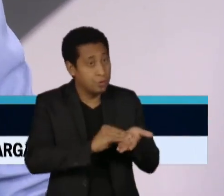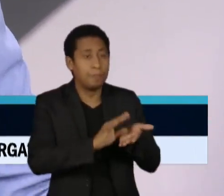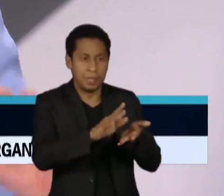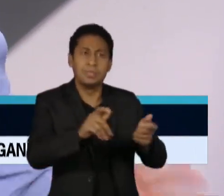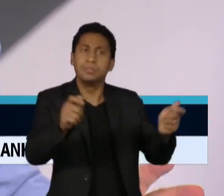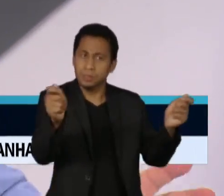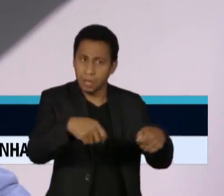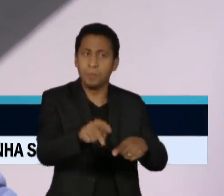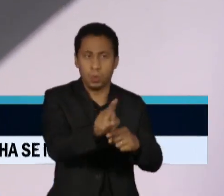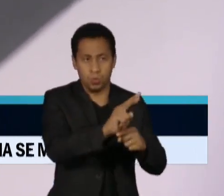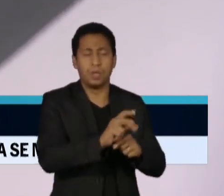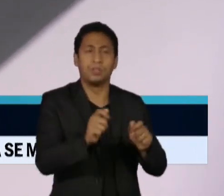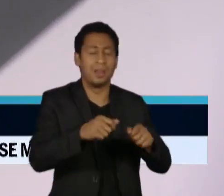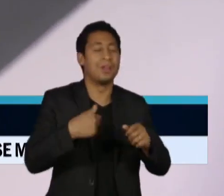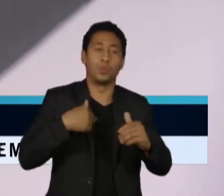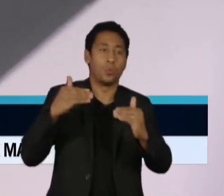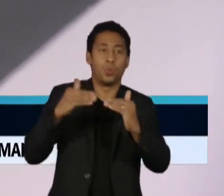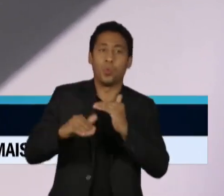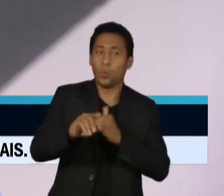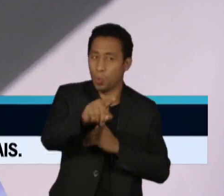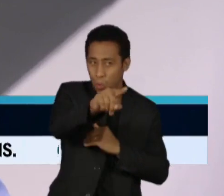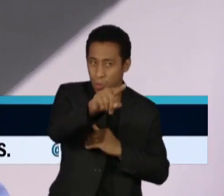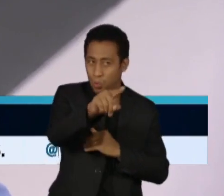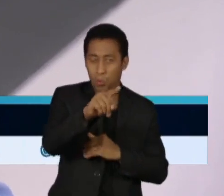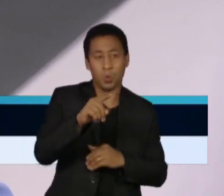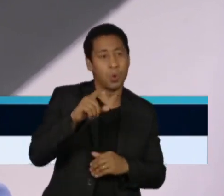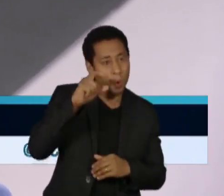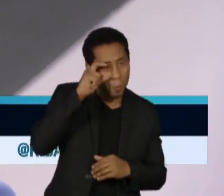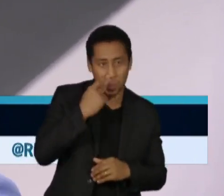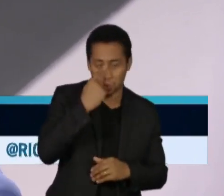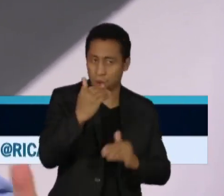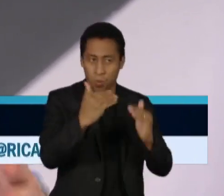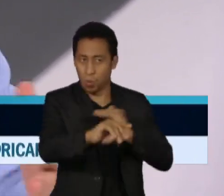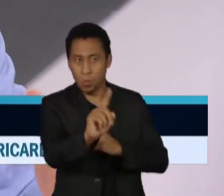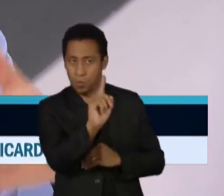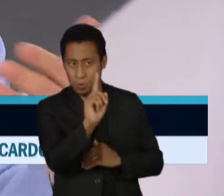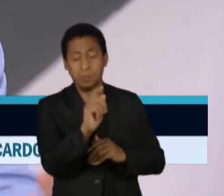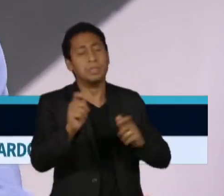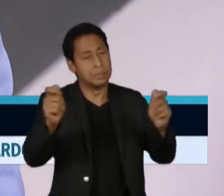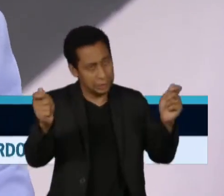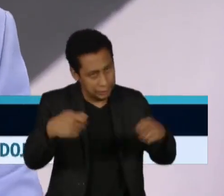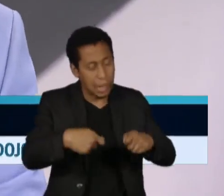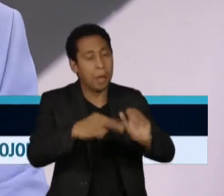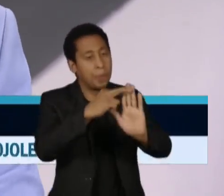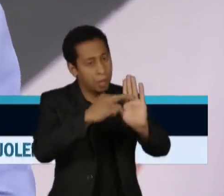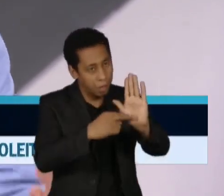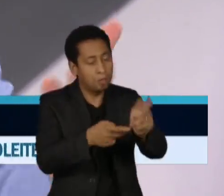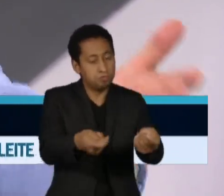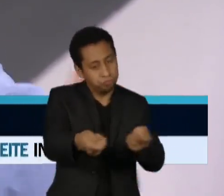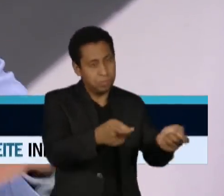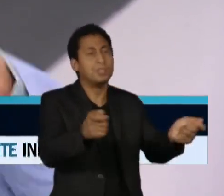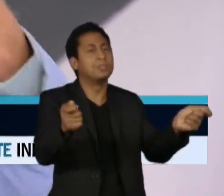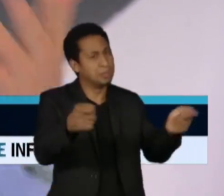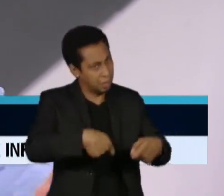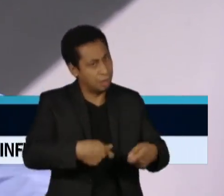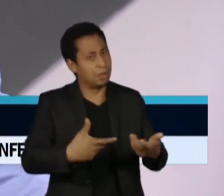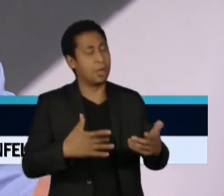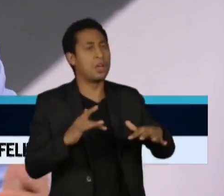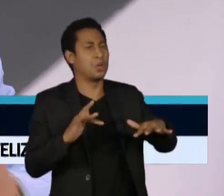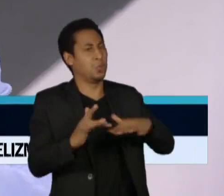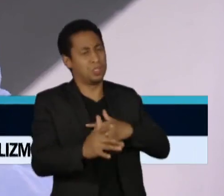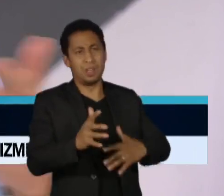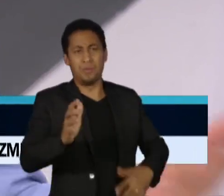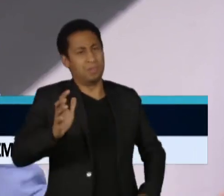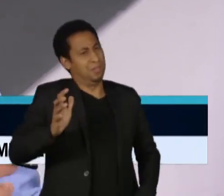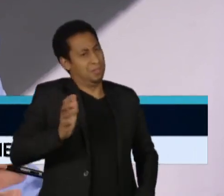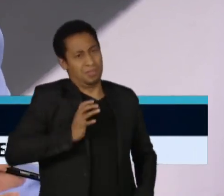boné porque assim dá para sim dá para para regular sim e essas redes são muito ricas elas geram muito